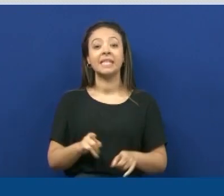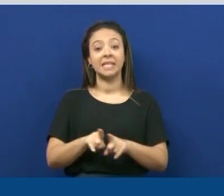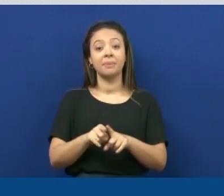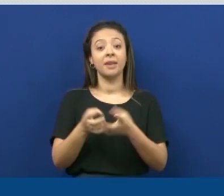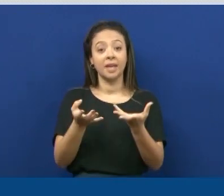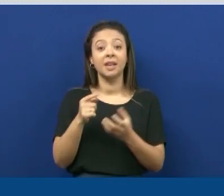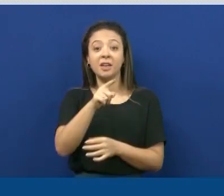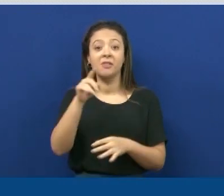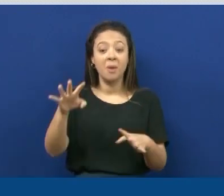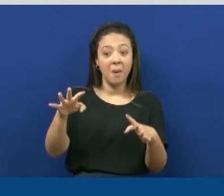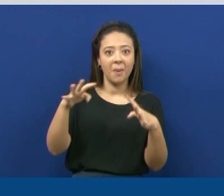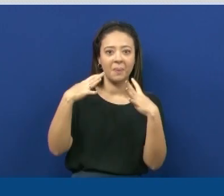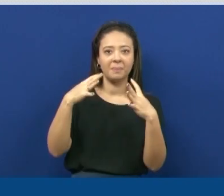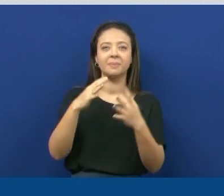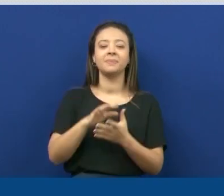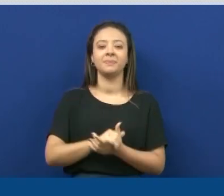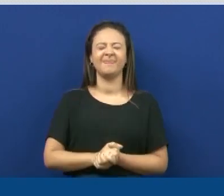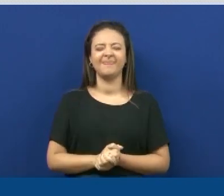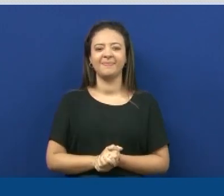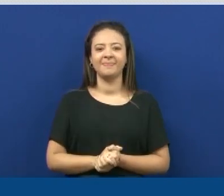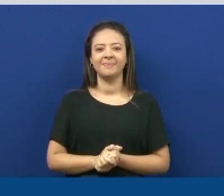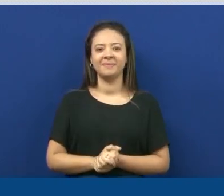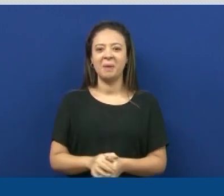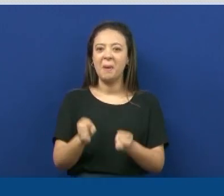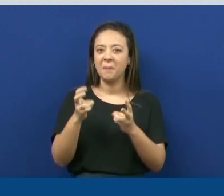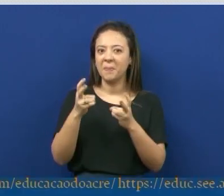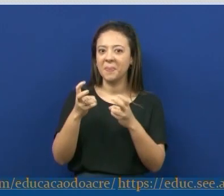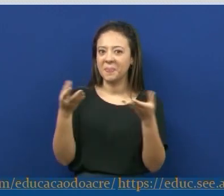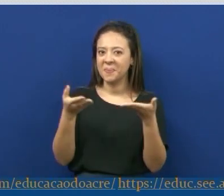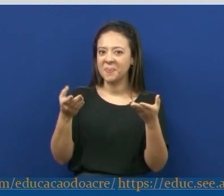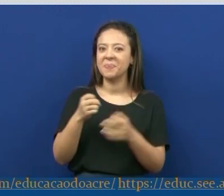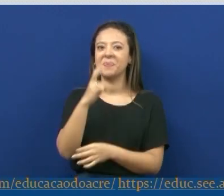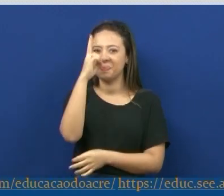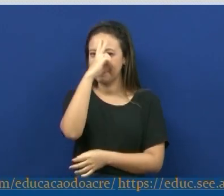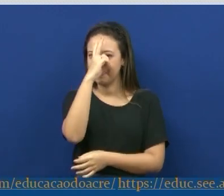você fosse acompanhando. Escuta só essa história.